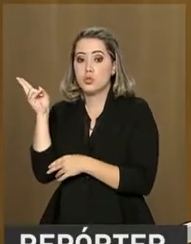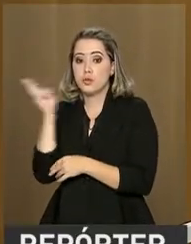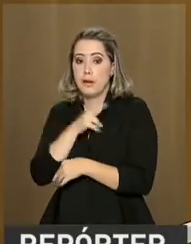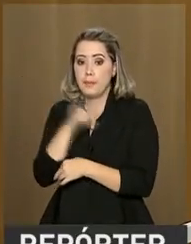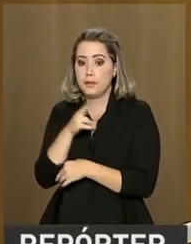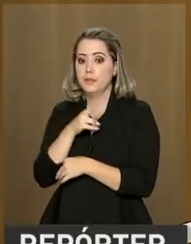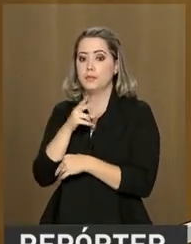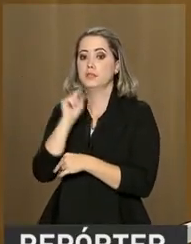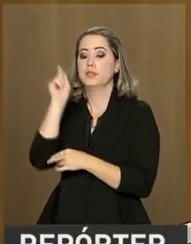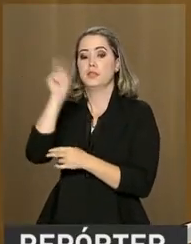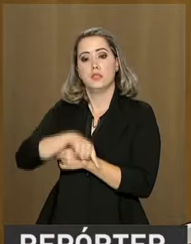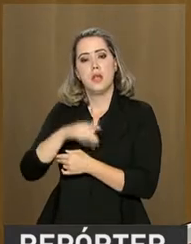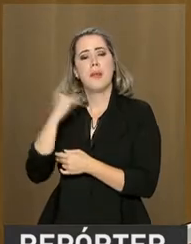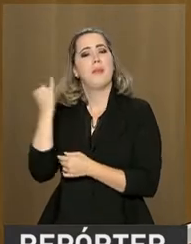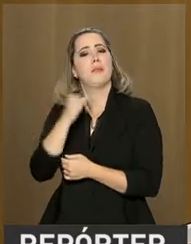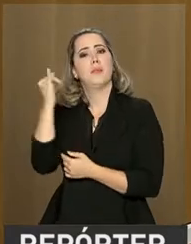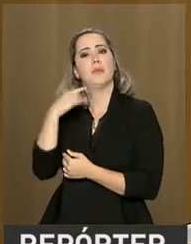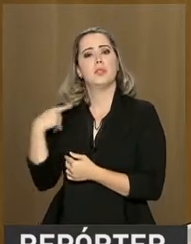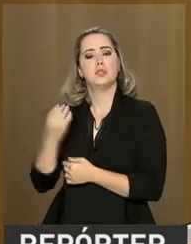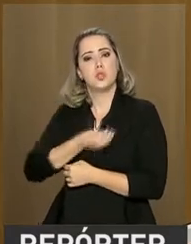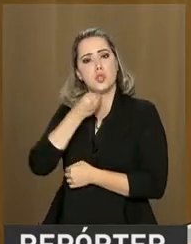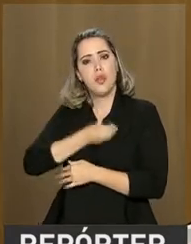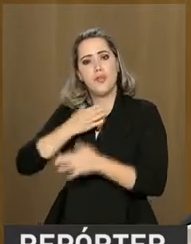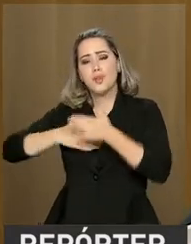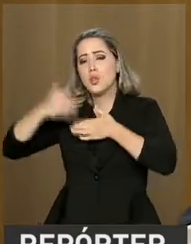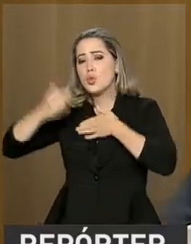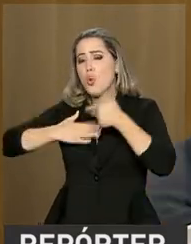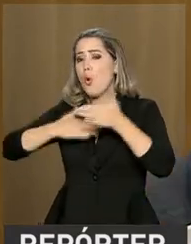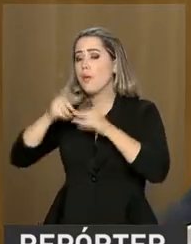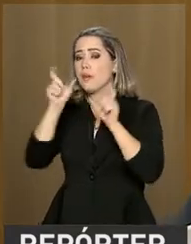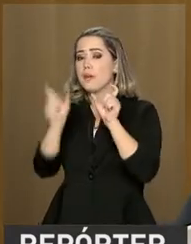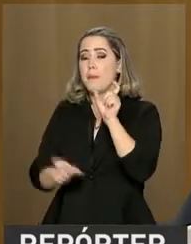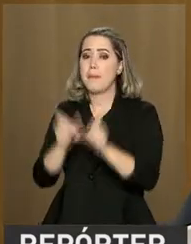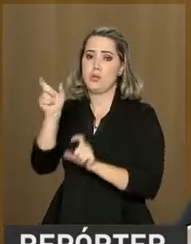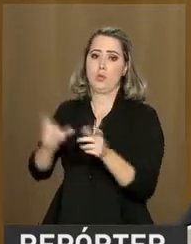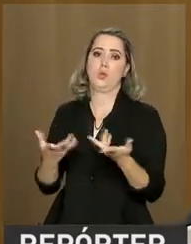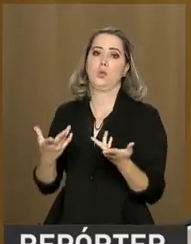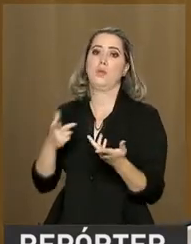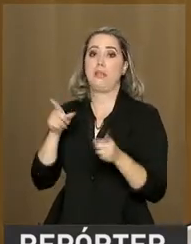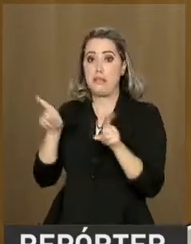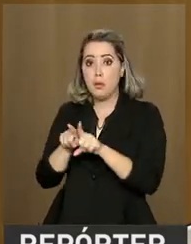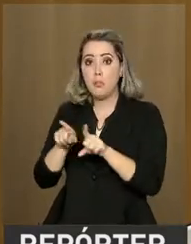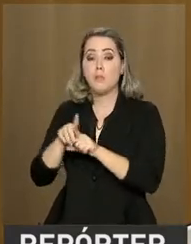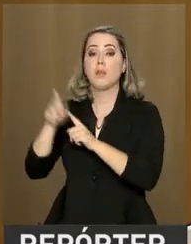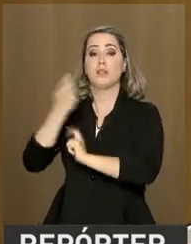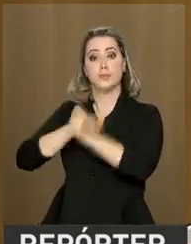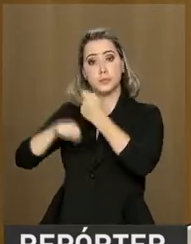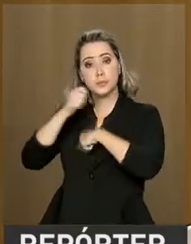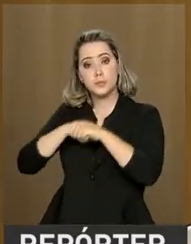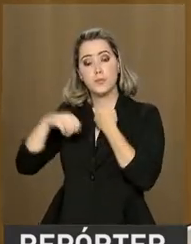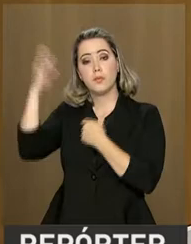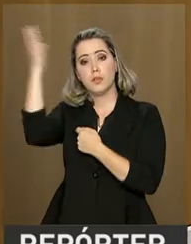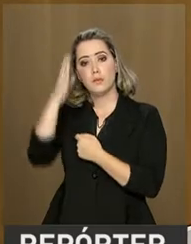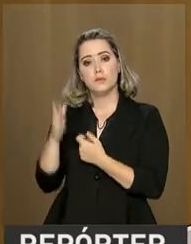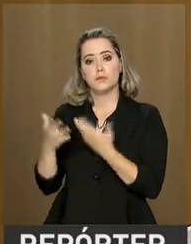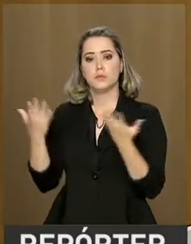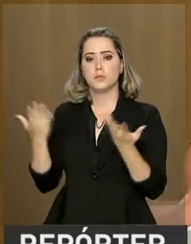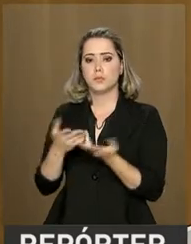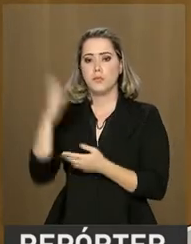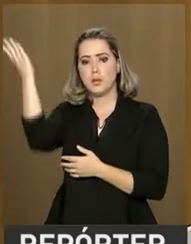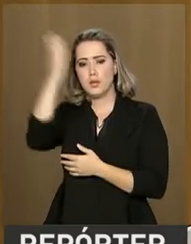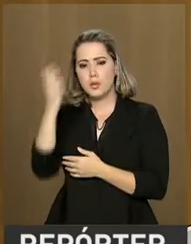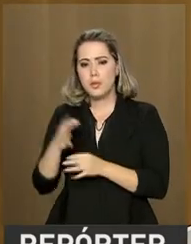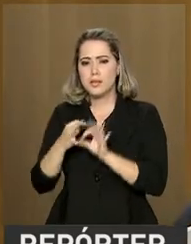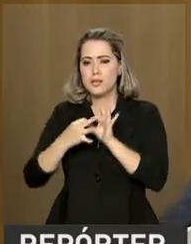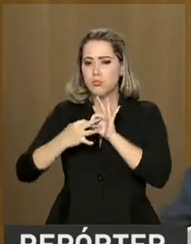ela é fundamental na vida de qualquer cidadão e para a economia de um país e o brasil por conta da sua